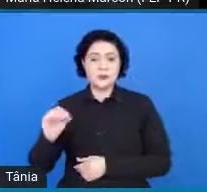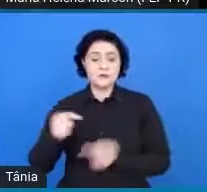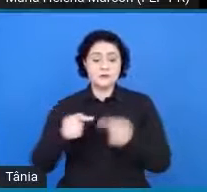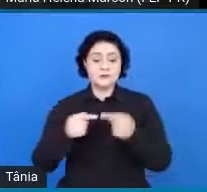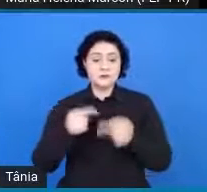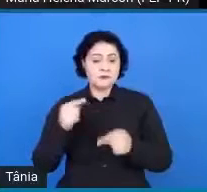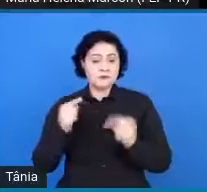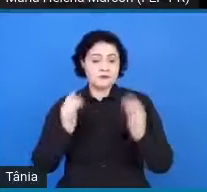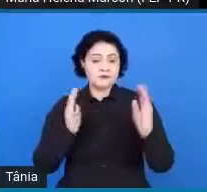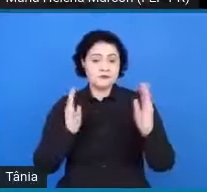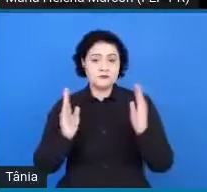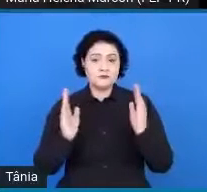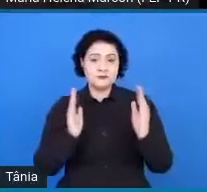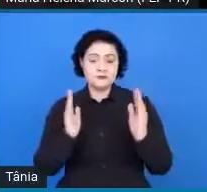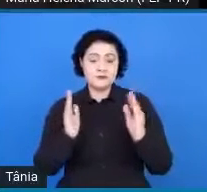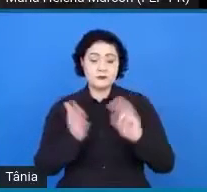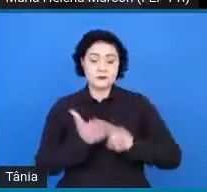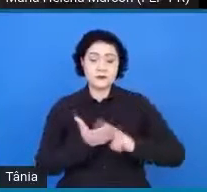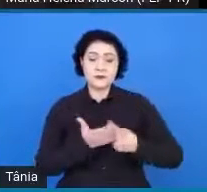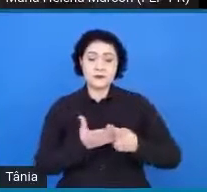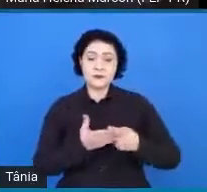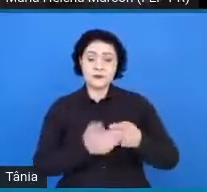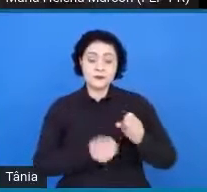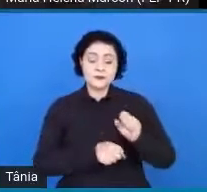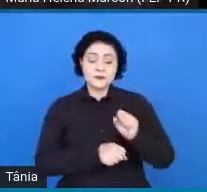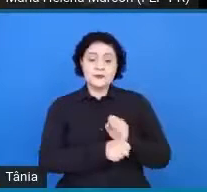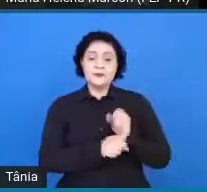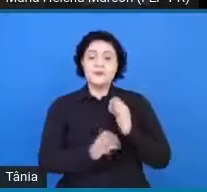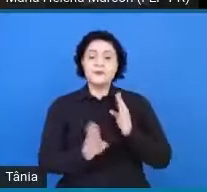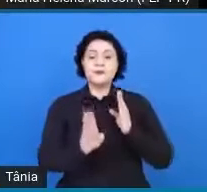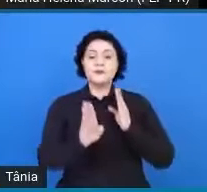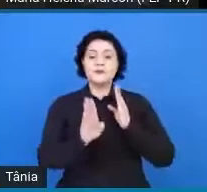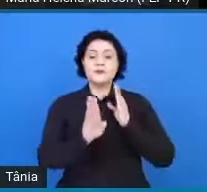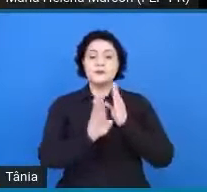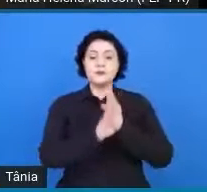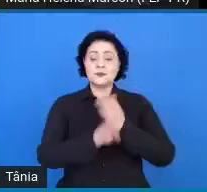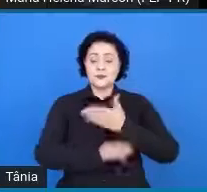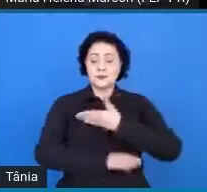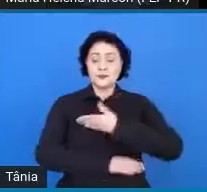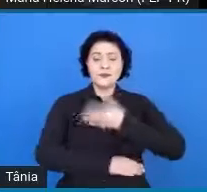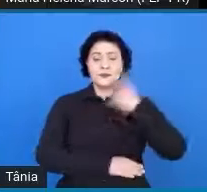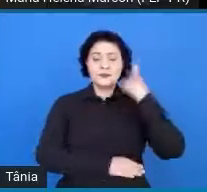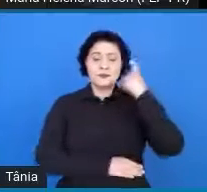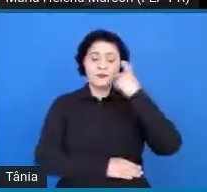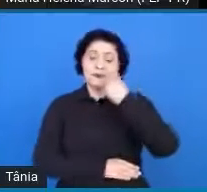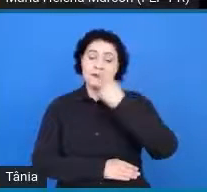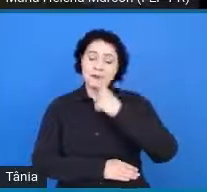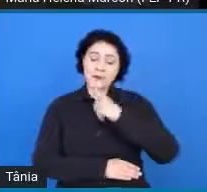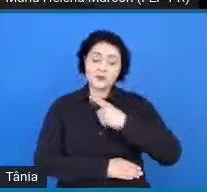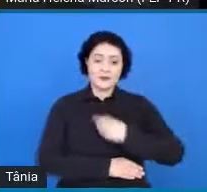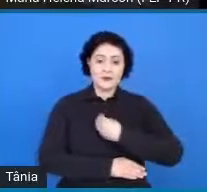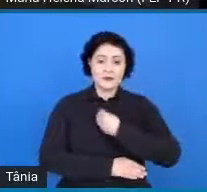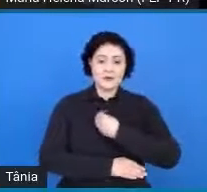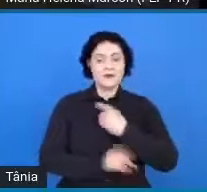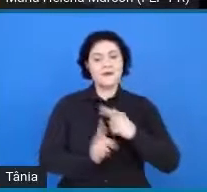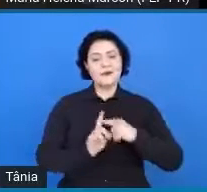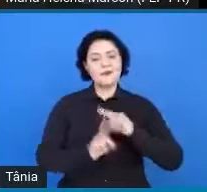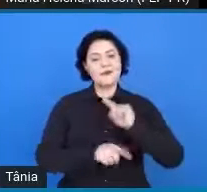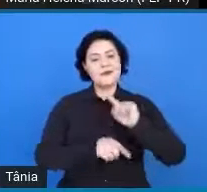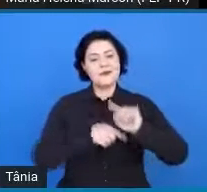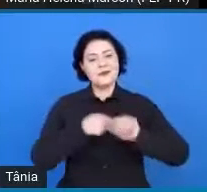onde nós paramos passa tradução em razão de dificuldades do nosso querido amigo mas posteriormente